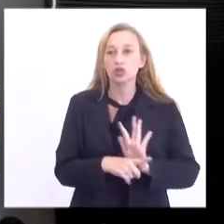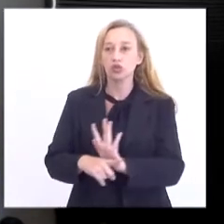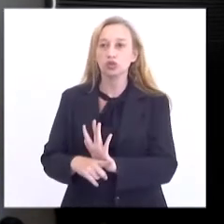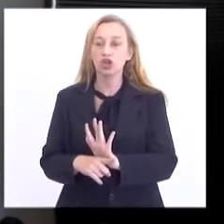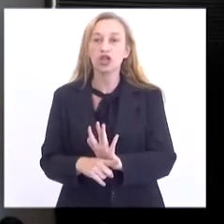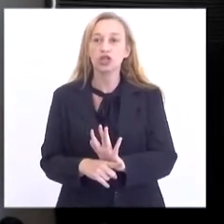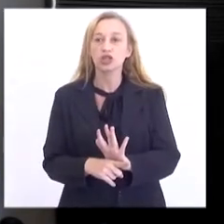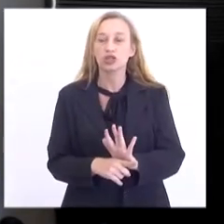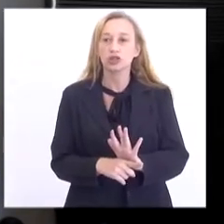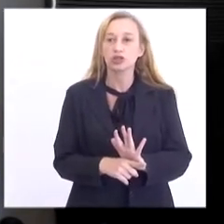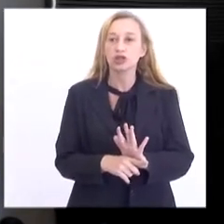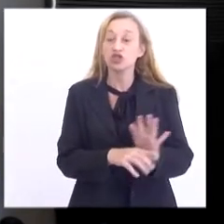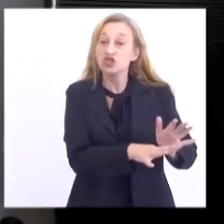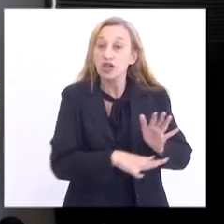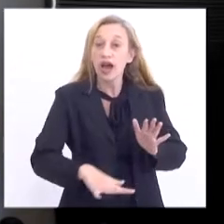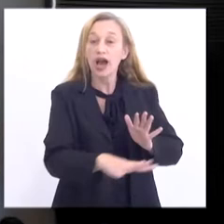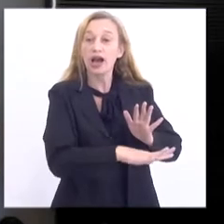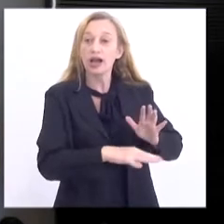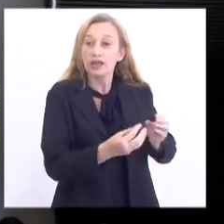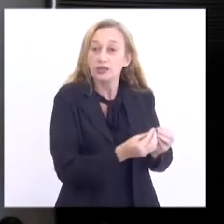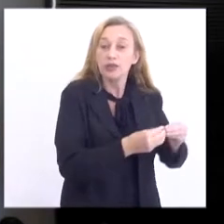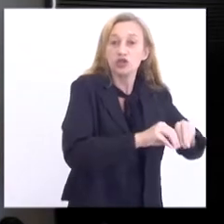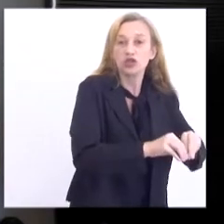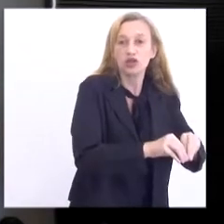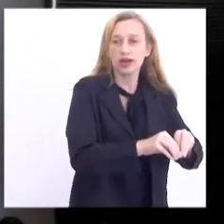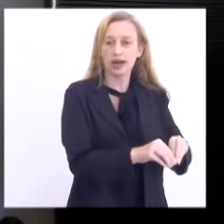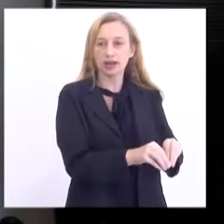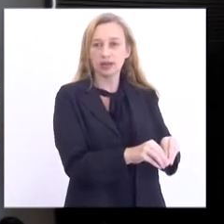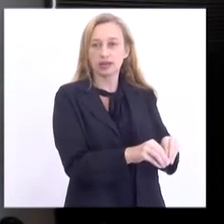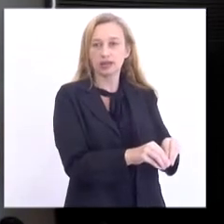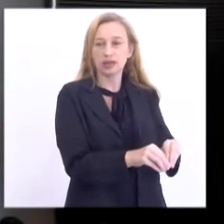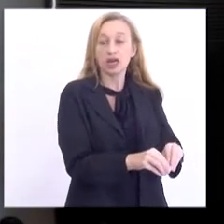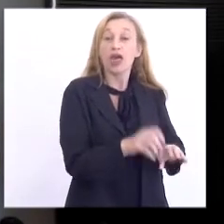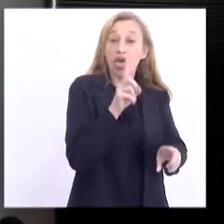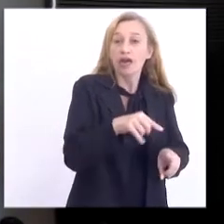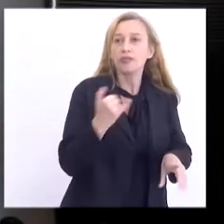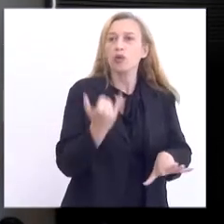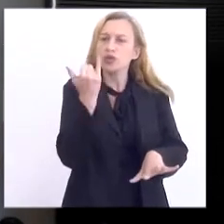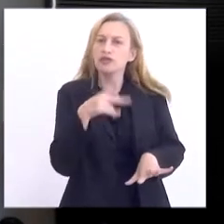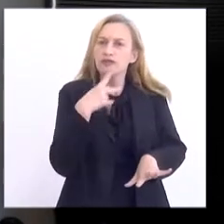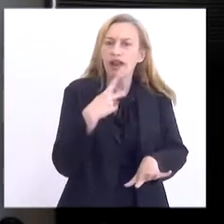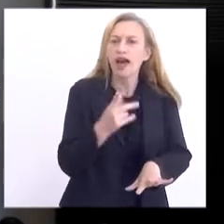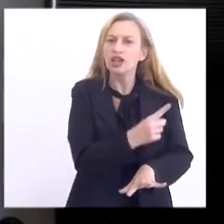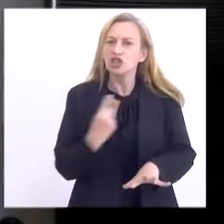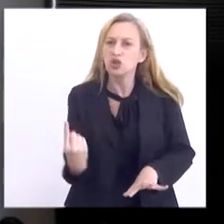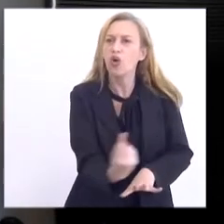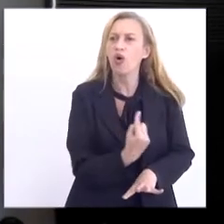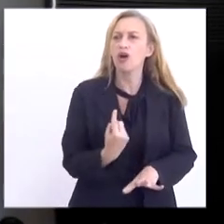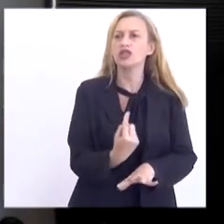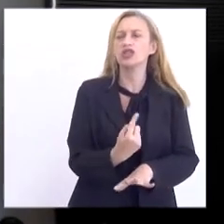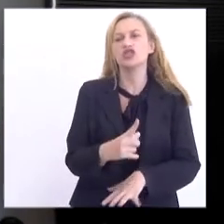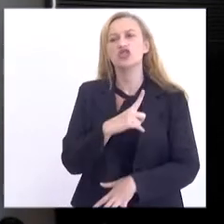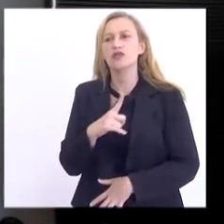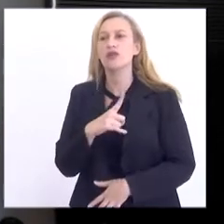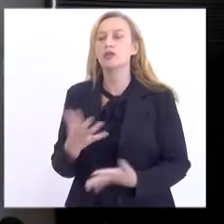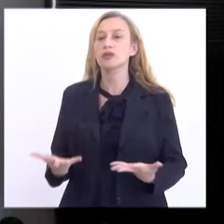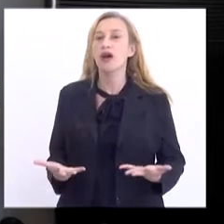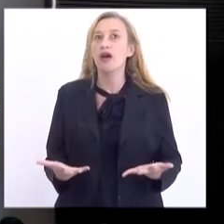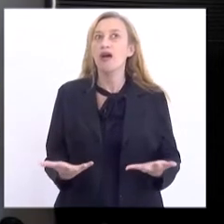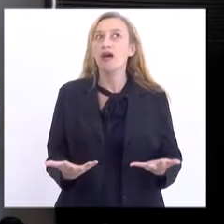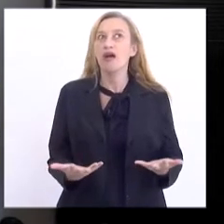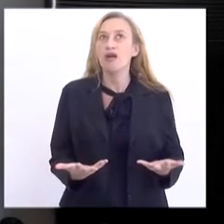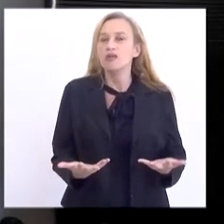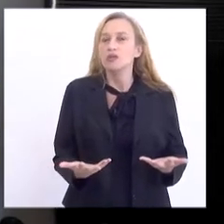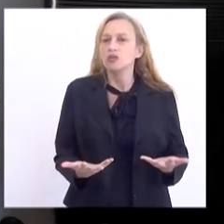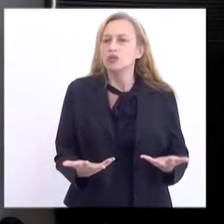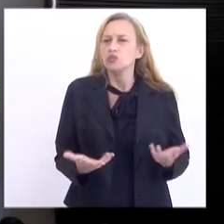de áreas atingidas por catástrofes né é importante dizer que nós tivemos é